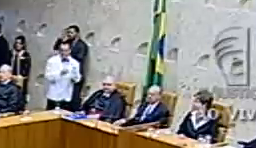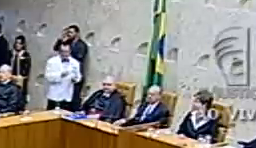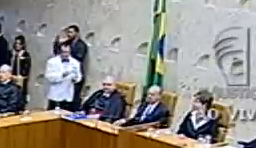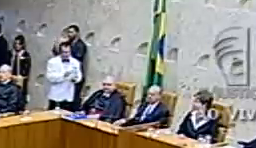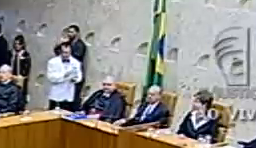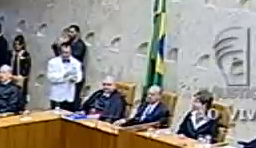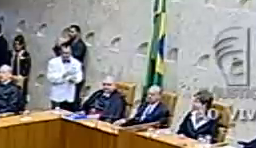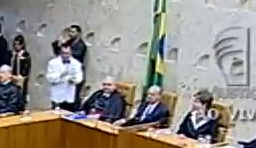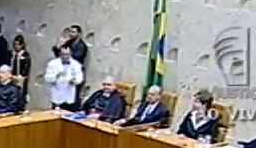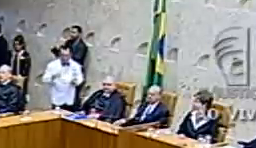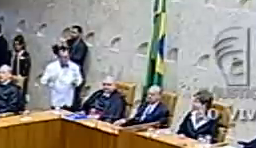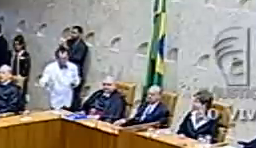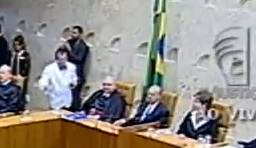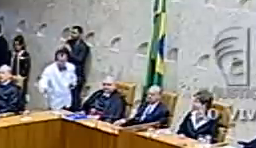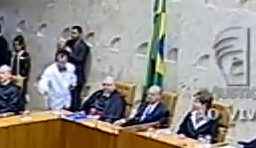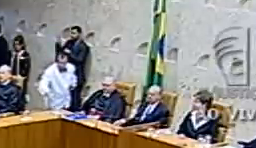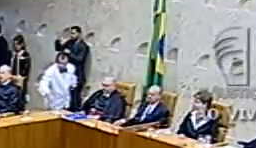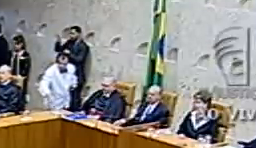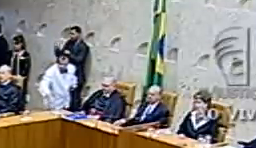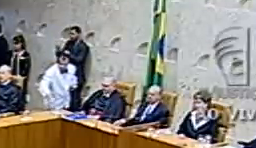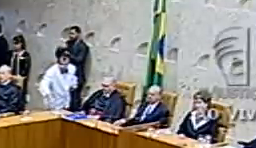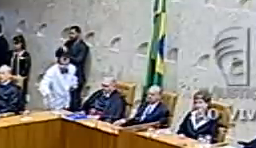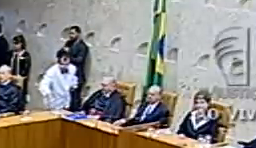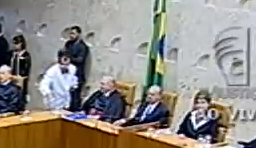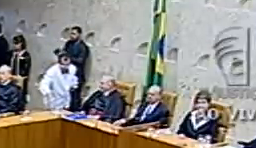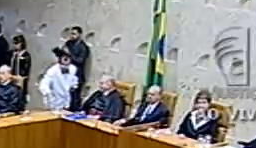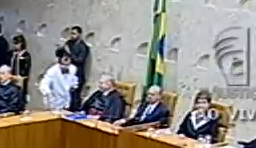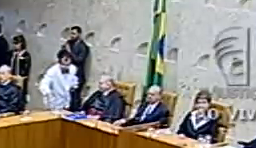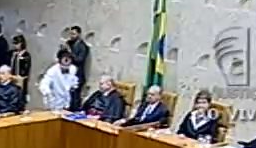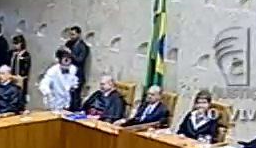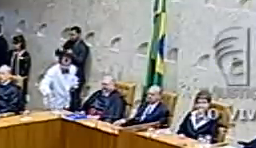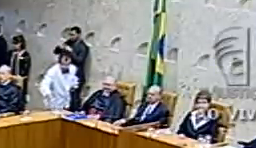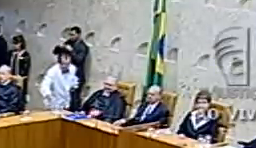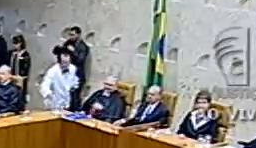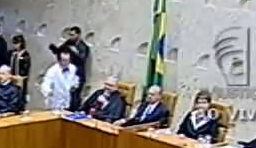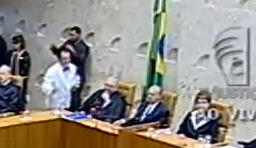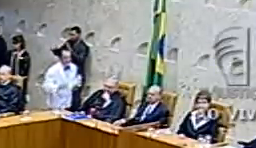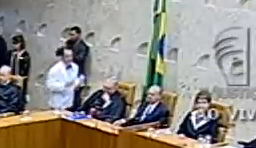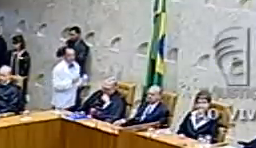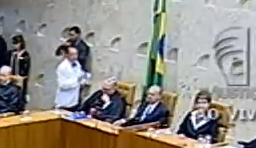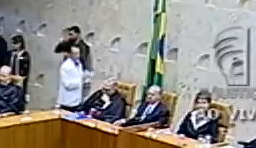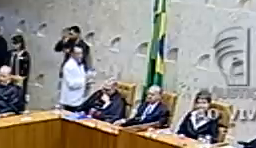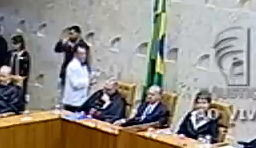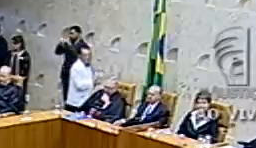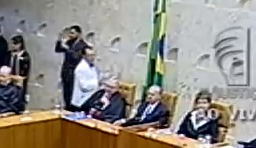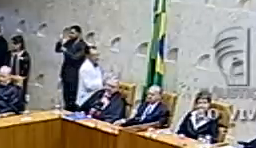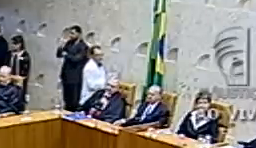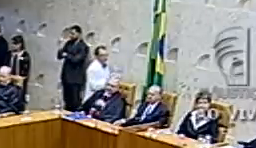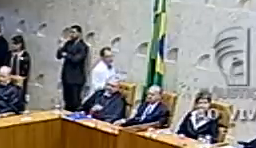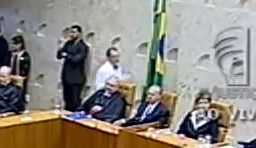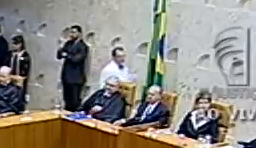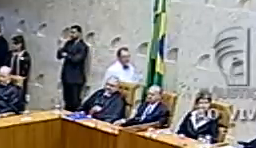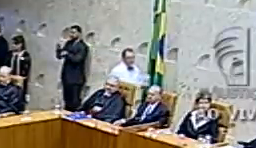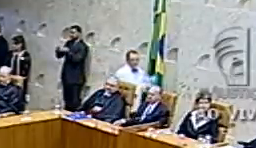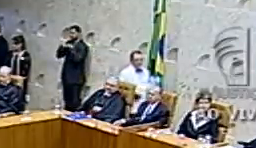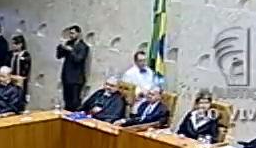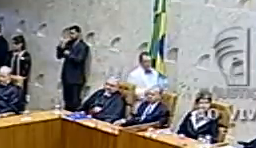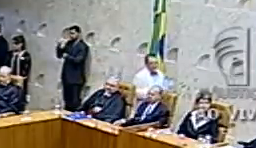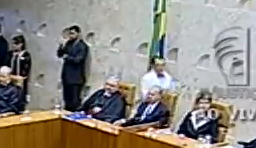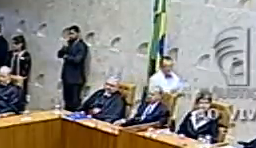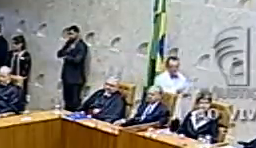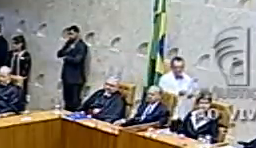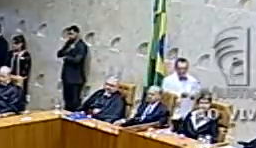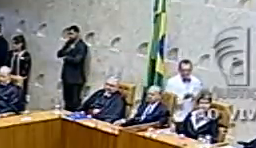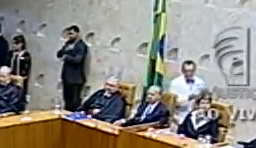até chegarmos a uma identidade que nos une como povo, o povo brasileiro. Somos,